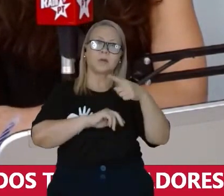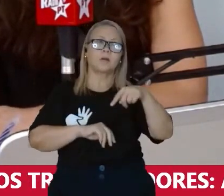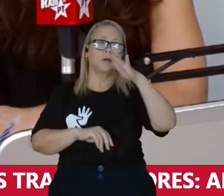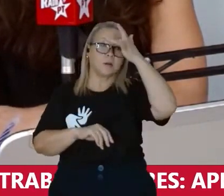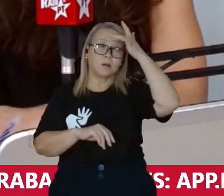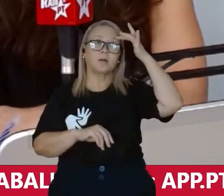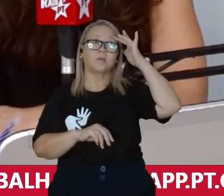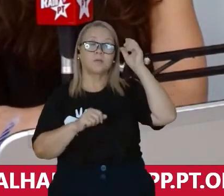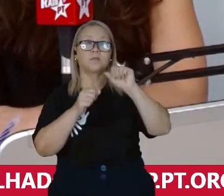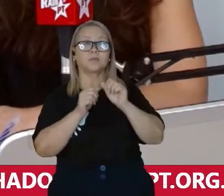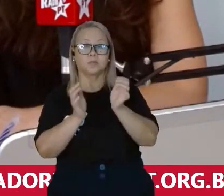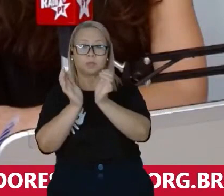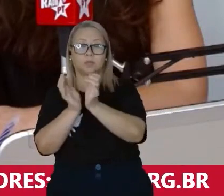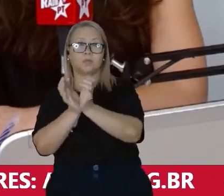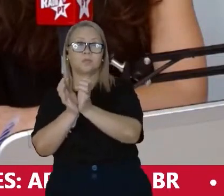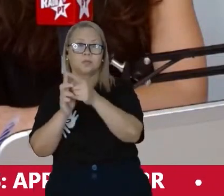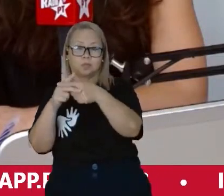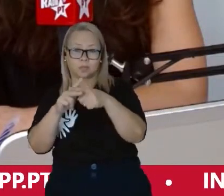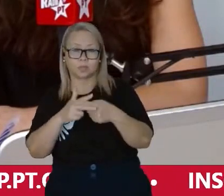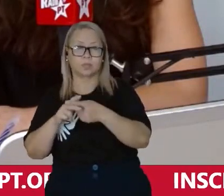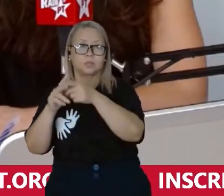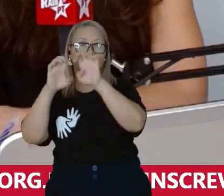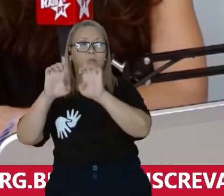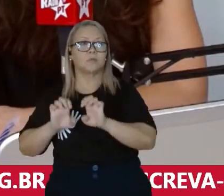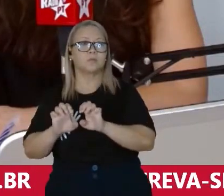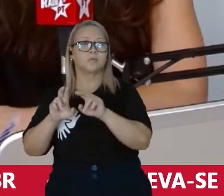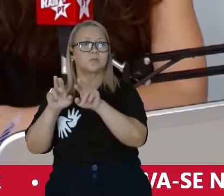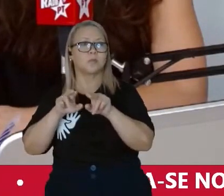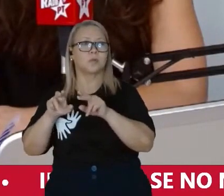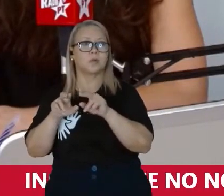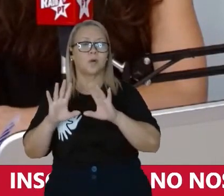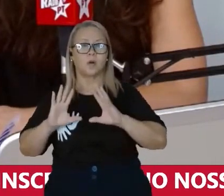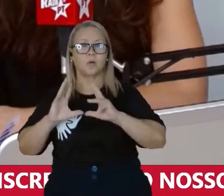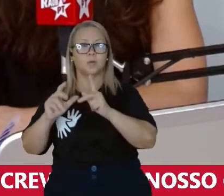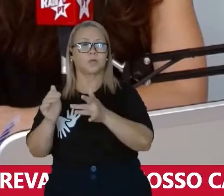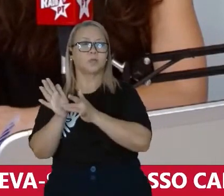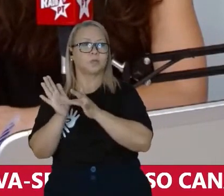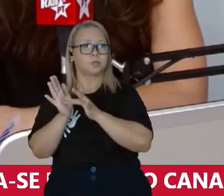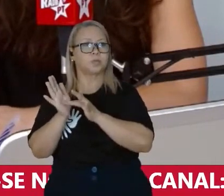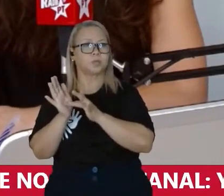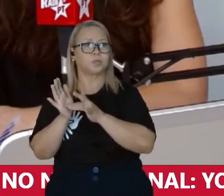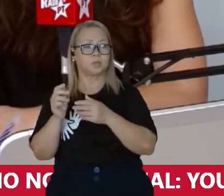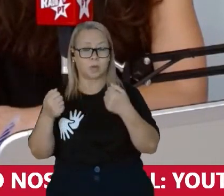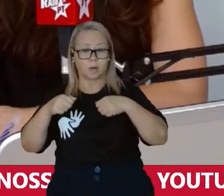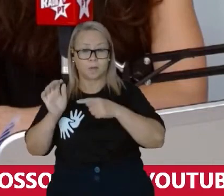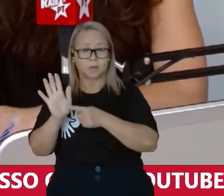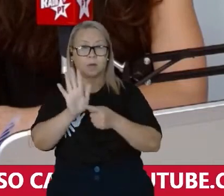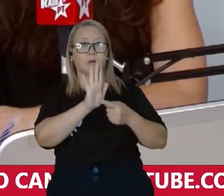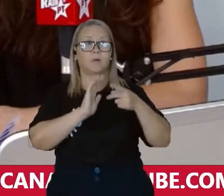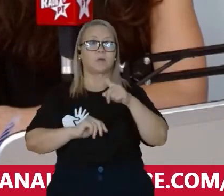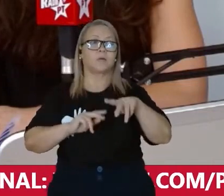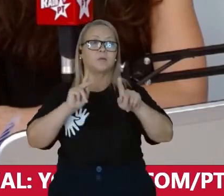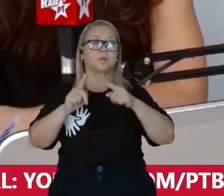pessoas, elas fazem parte de um mesmo mecanismo, de um mesmo sistema, e que é tudo uma coisa só. A gente precisa mostrar para o pessoal o